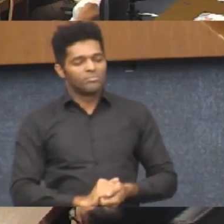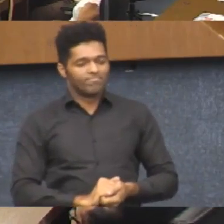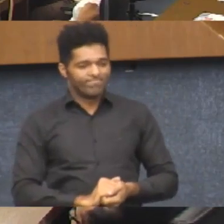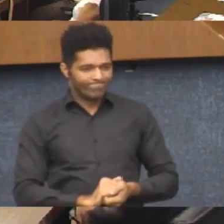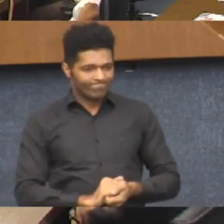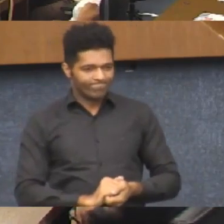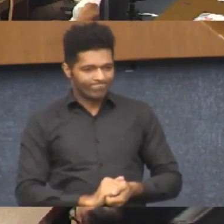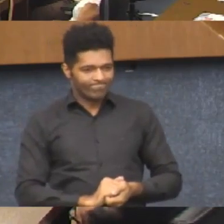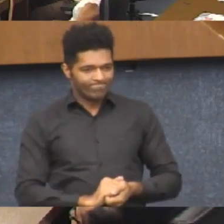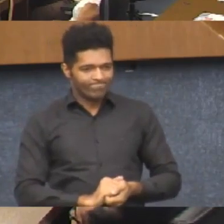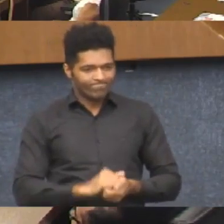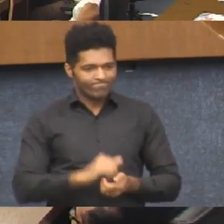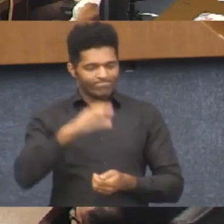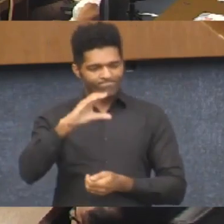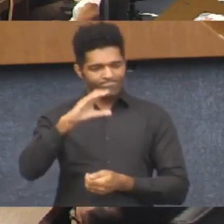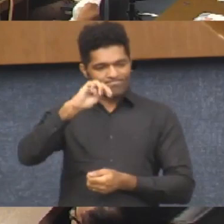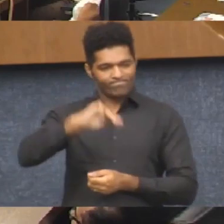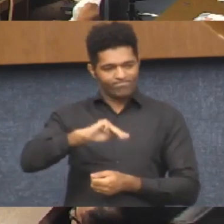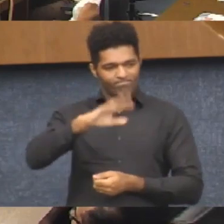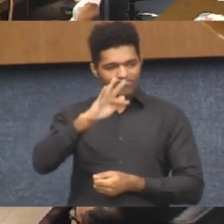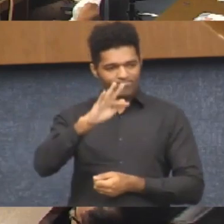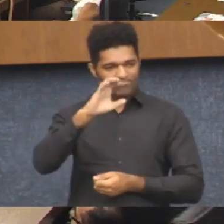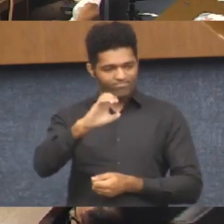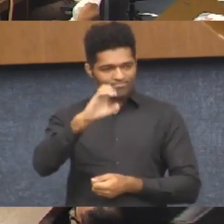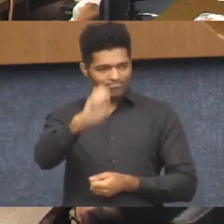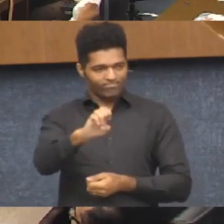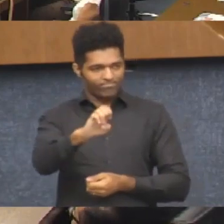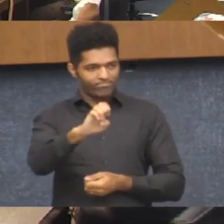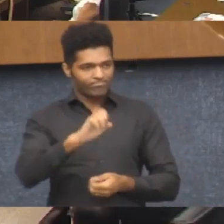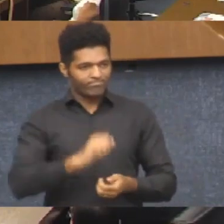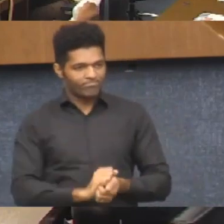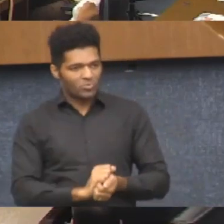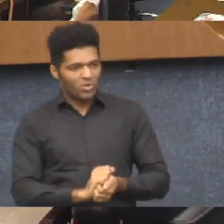Ser MFC é...